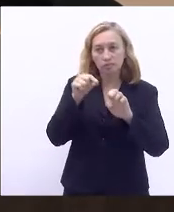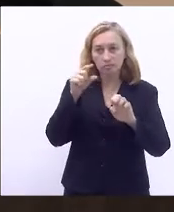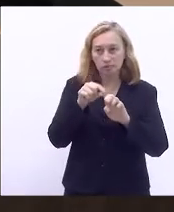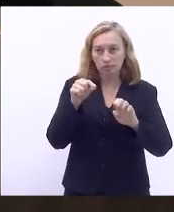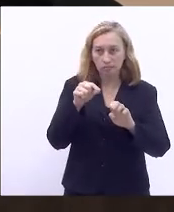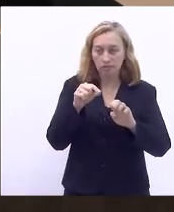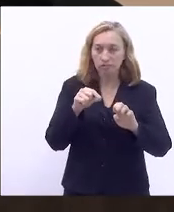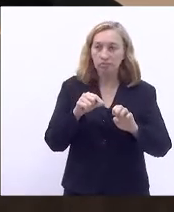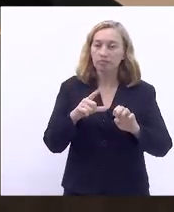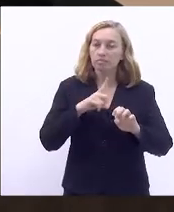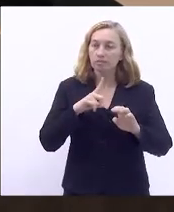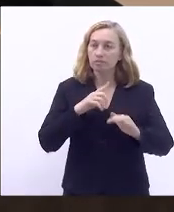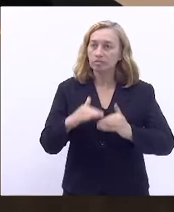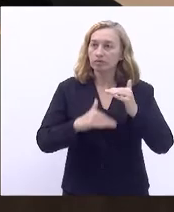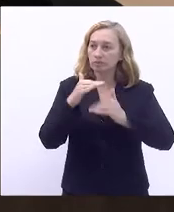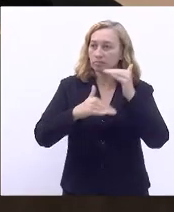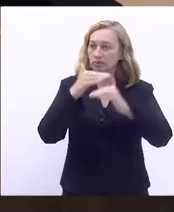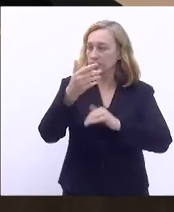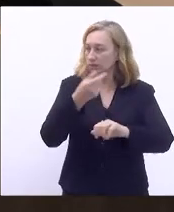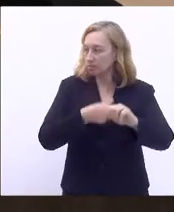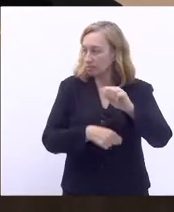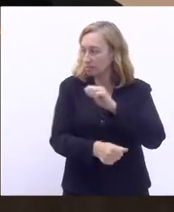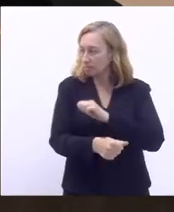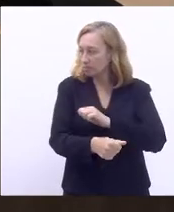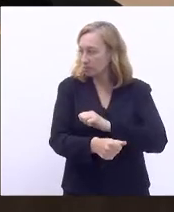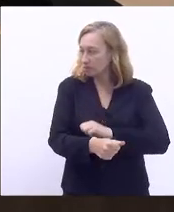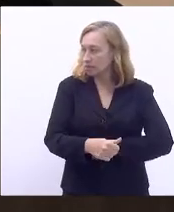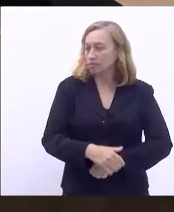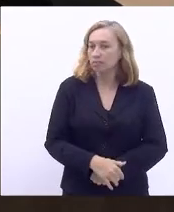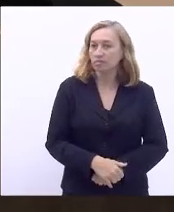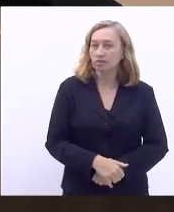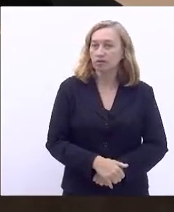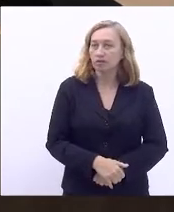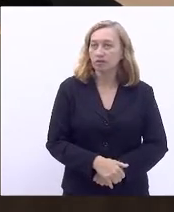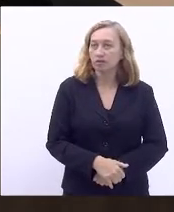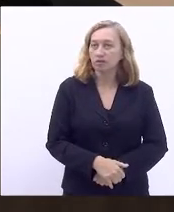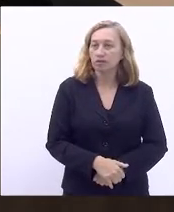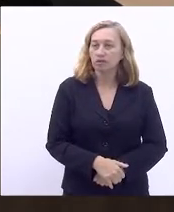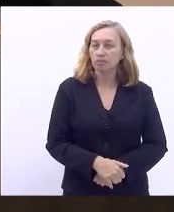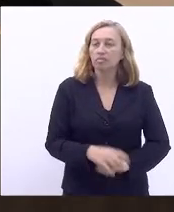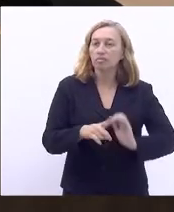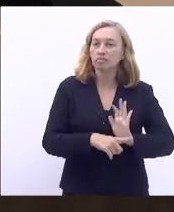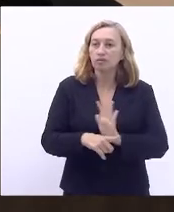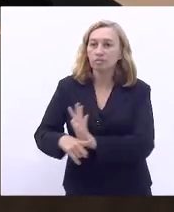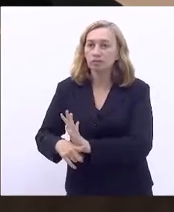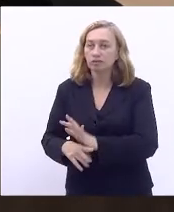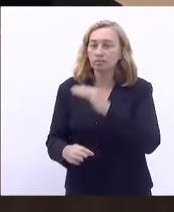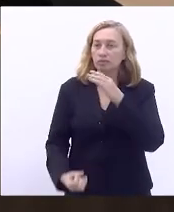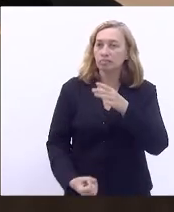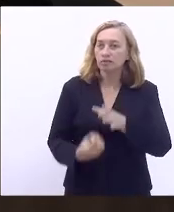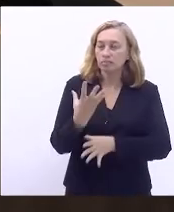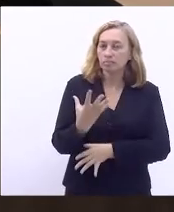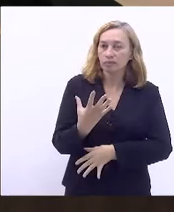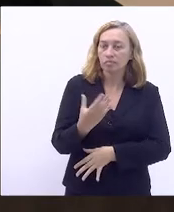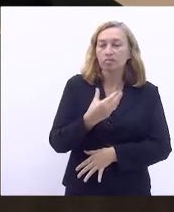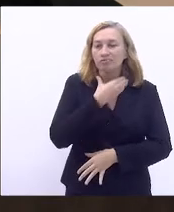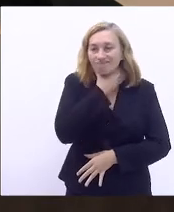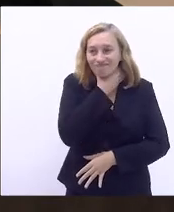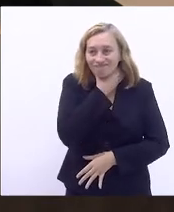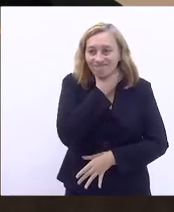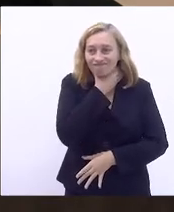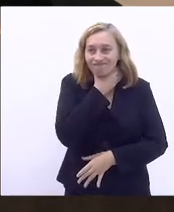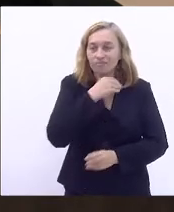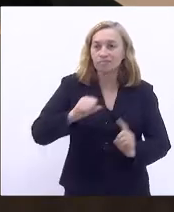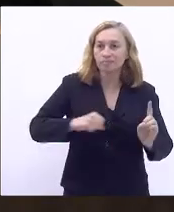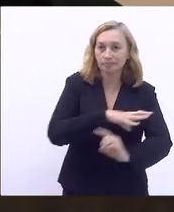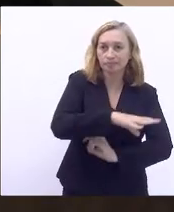trazer desenvolvimento econômico, logo de cara a ThyssenKrupp ajudou a criar uma grave crise